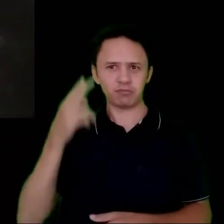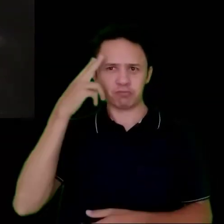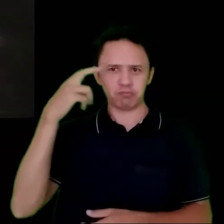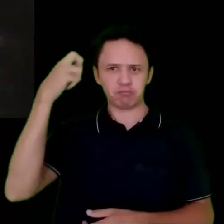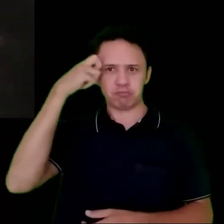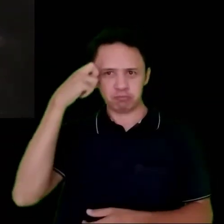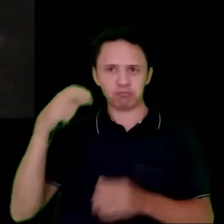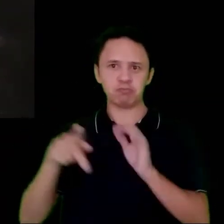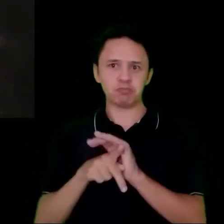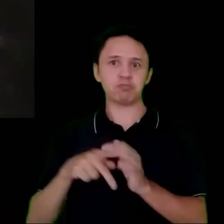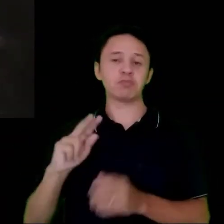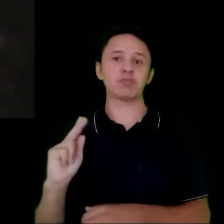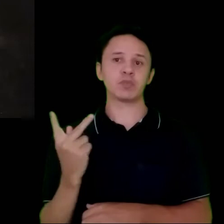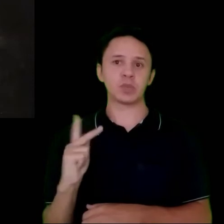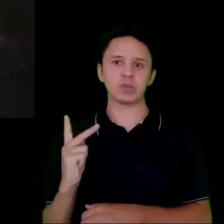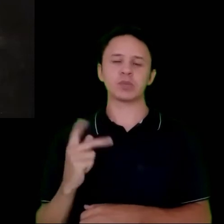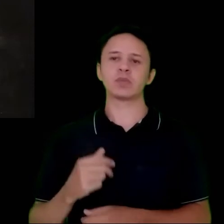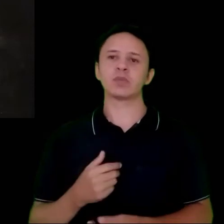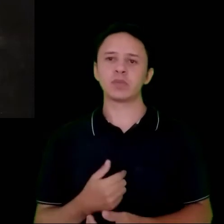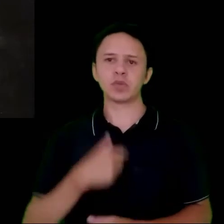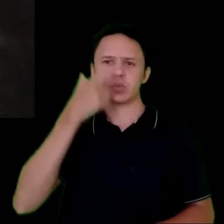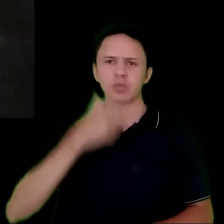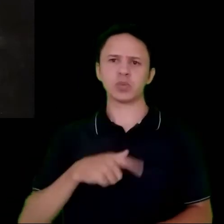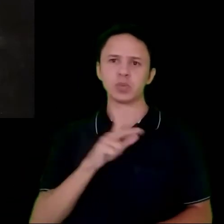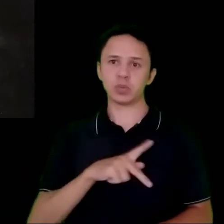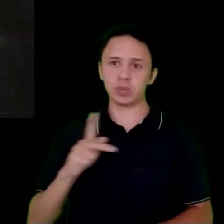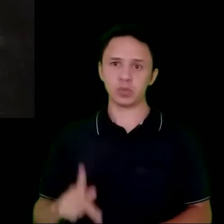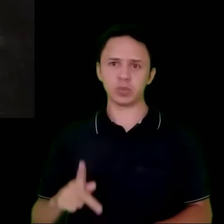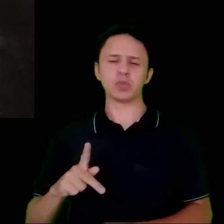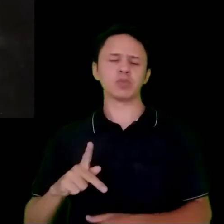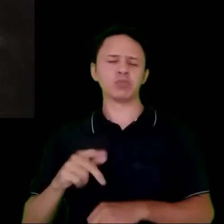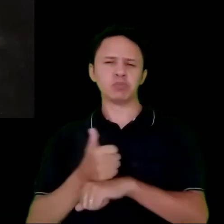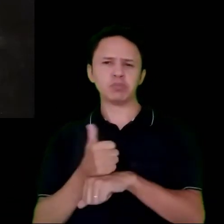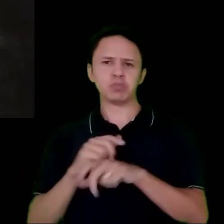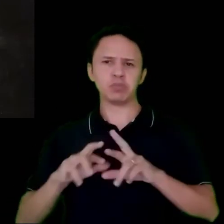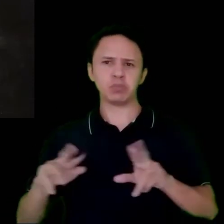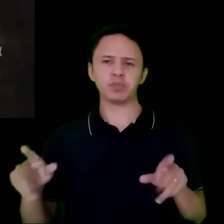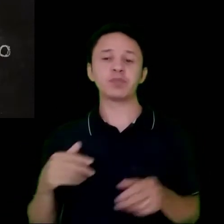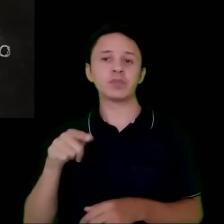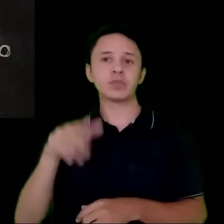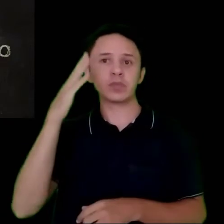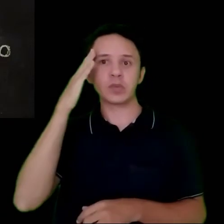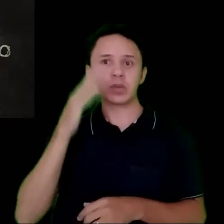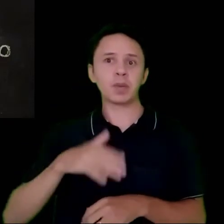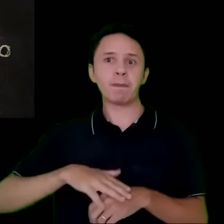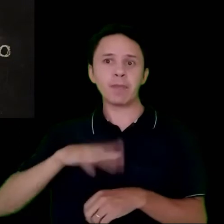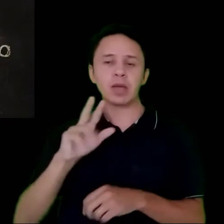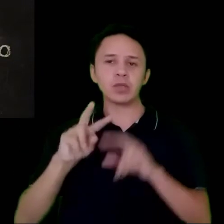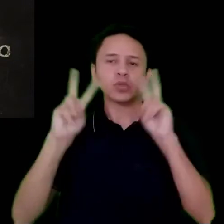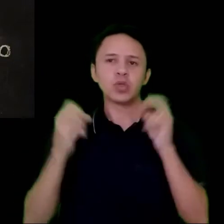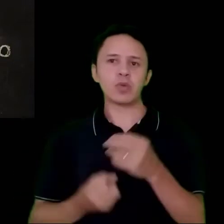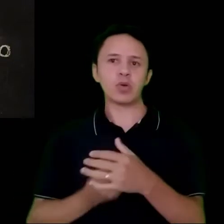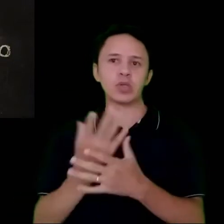bem-vindos ao Nerdologia de História. Meu nome é Felipe Figueiredo, formado em História, colunista, podcaster, youtuber e professor. E você vai entender mais sobre nossa sociedade